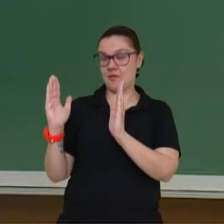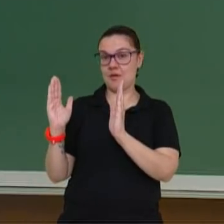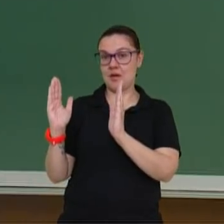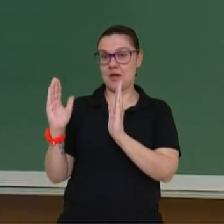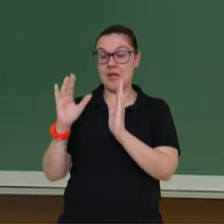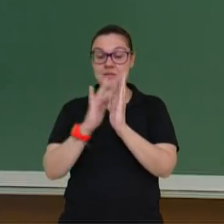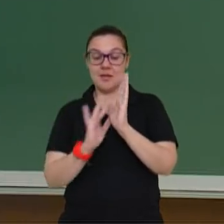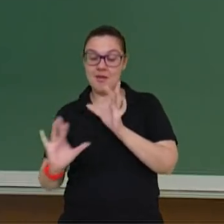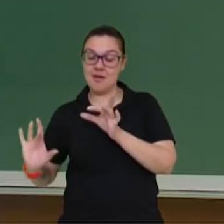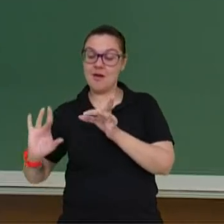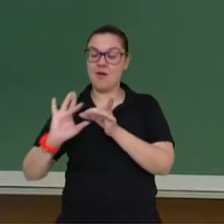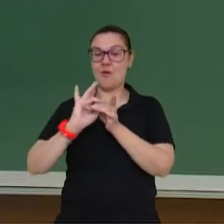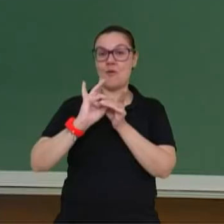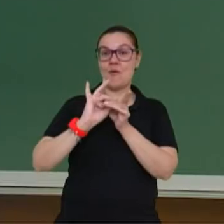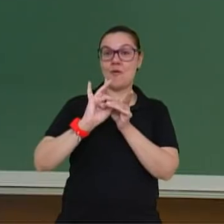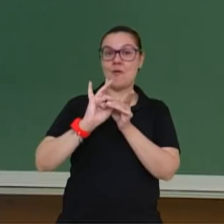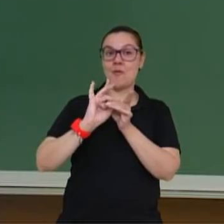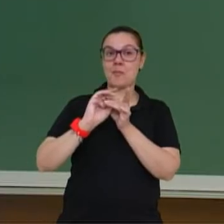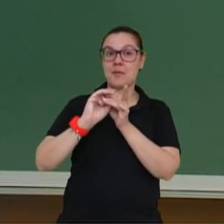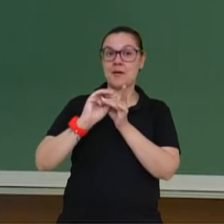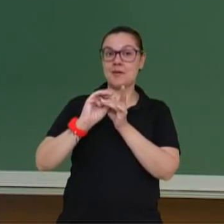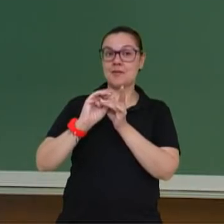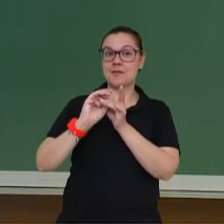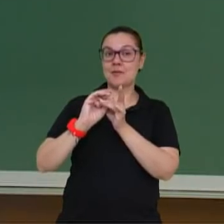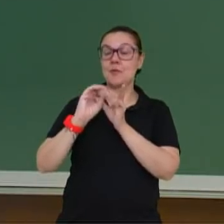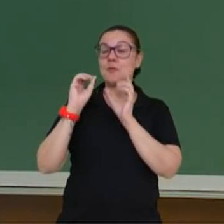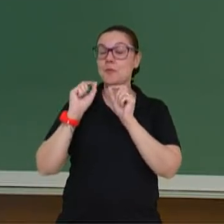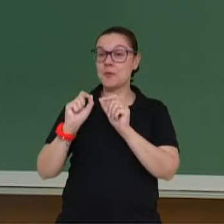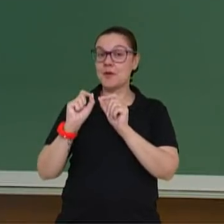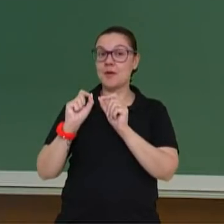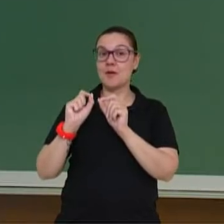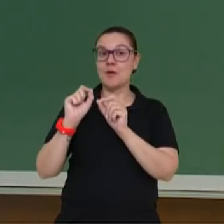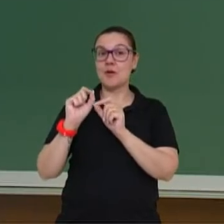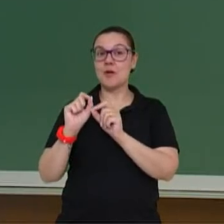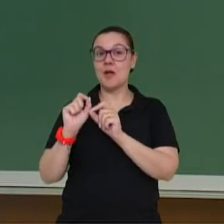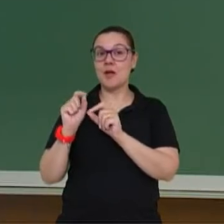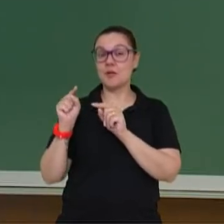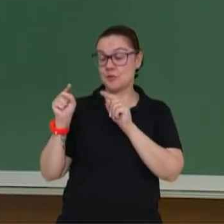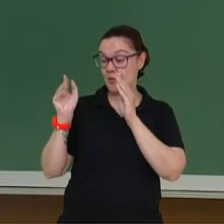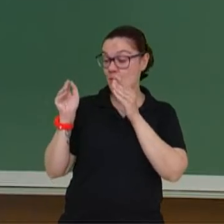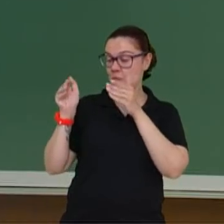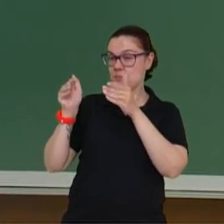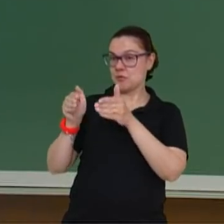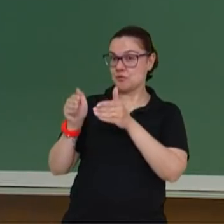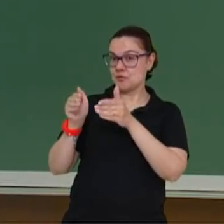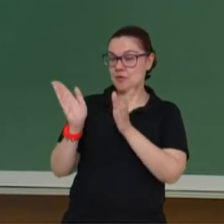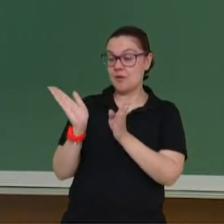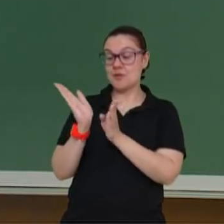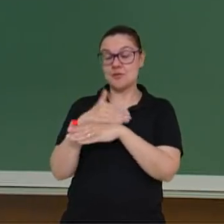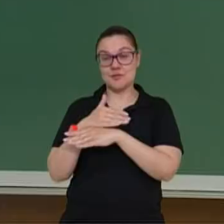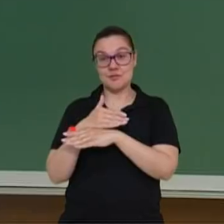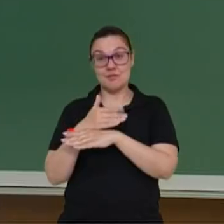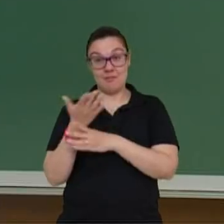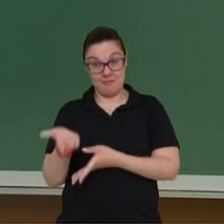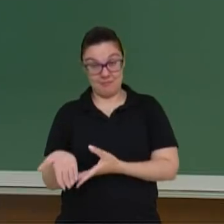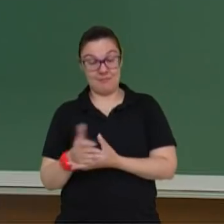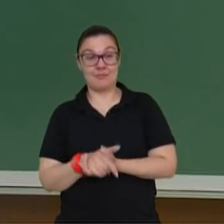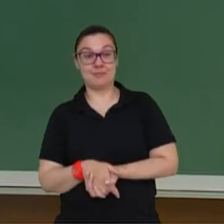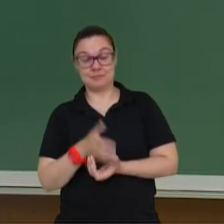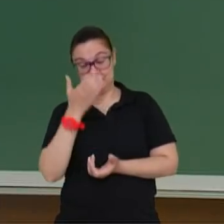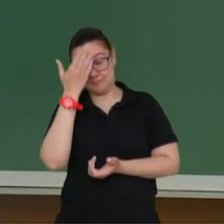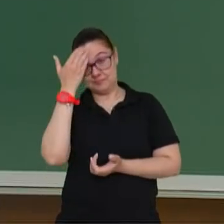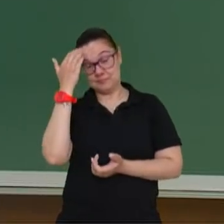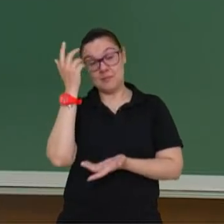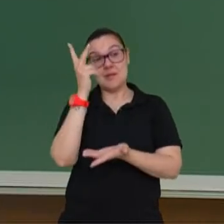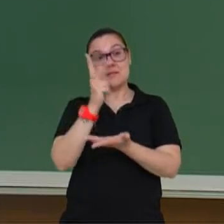o complemento, classificamos como objeto indireto.